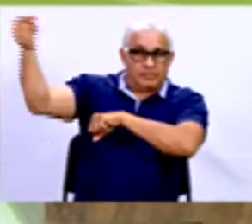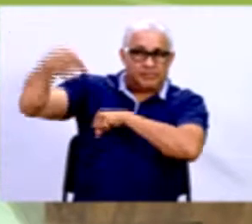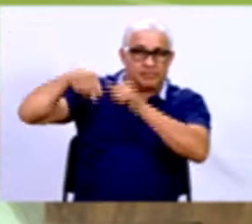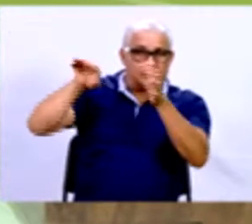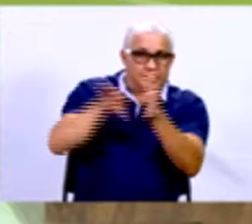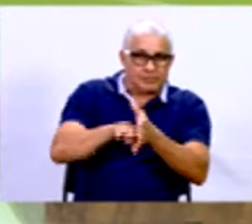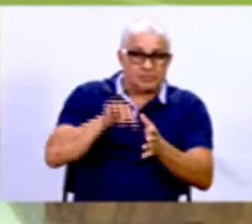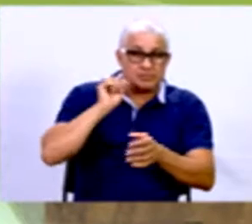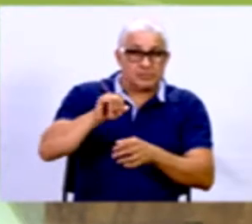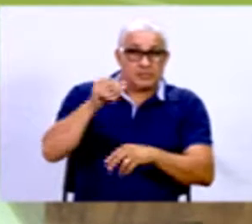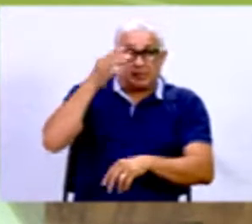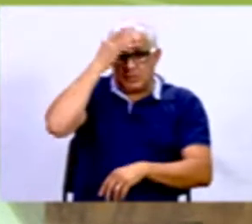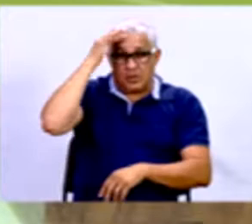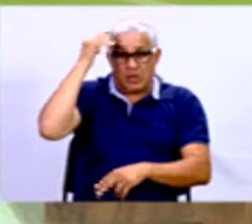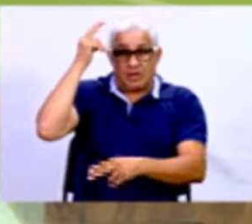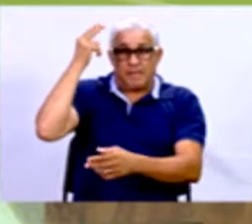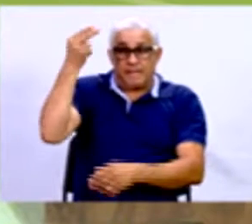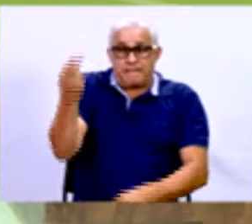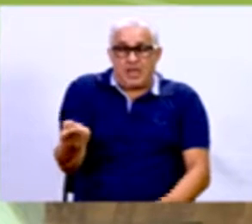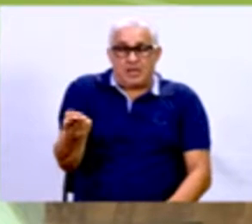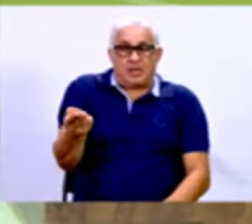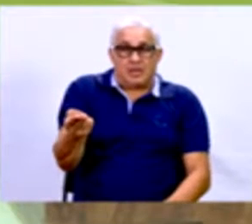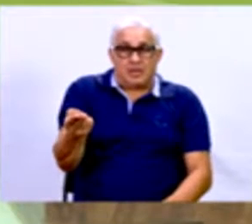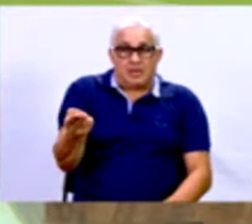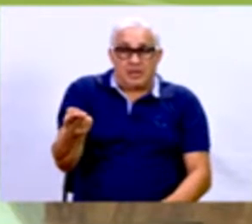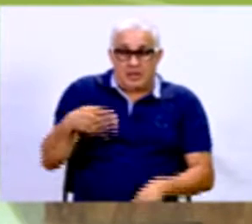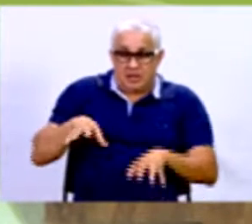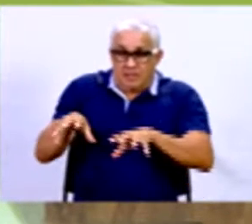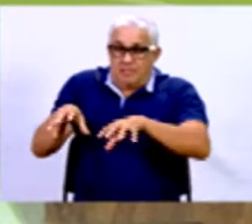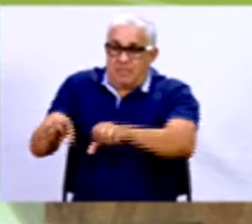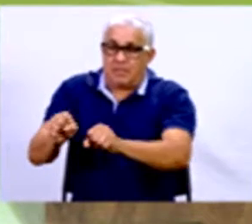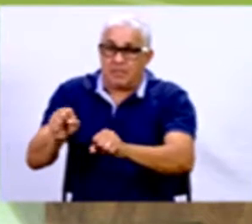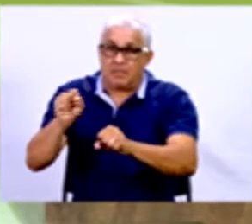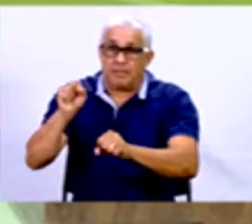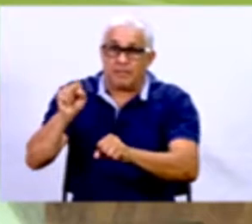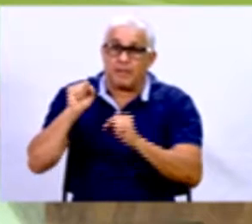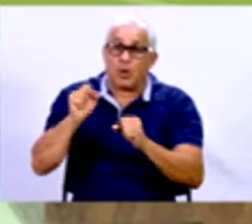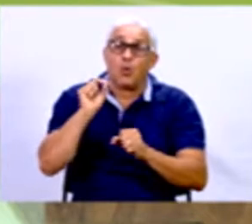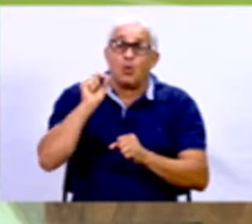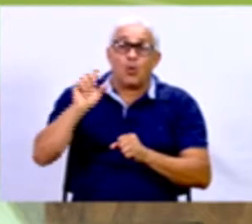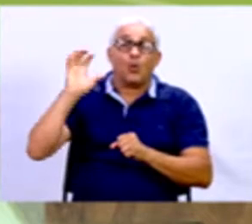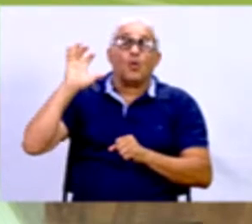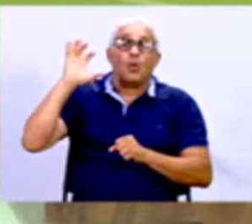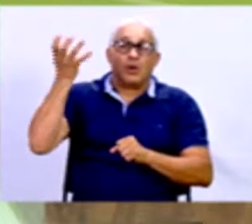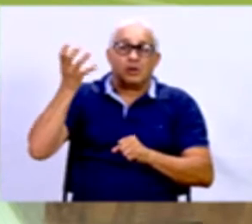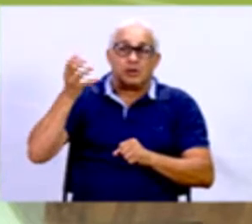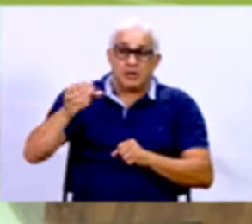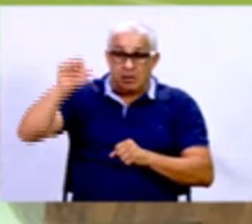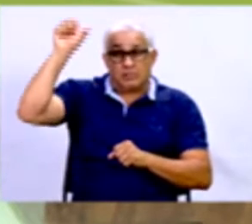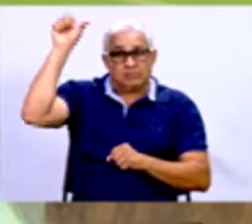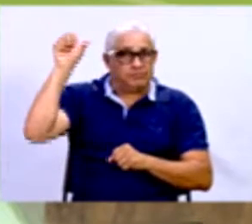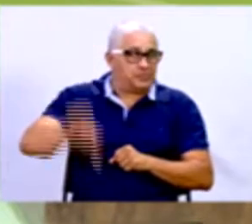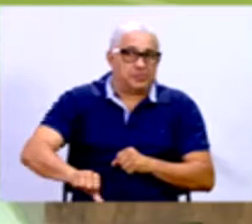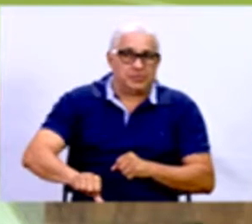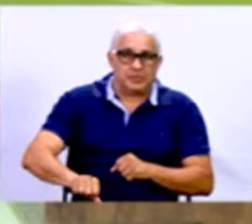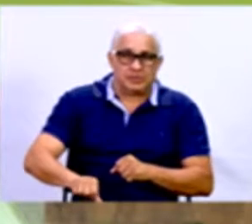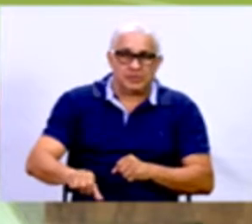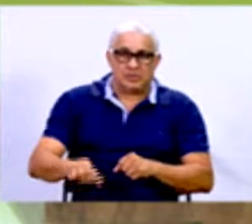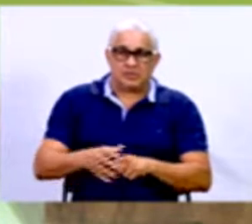vítima estiver com um trauma, você pode acabar agravando esse trauma no movimentar a